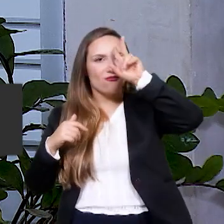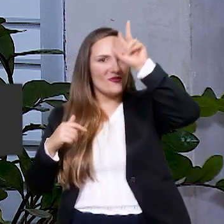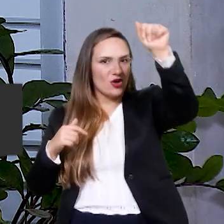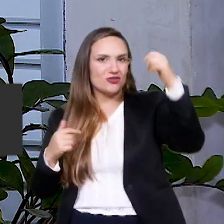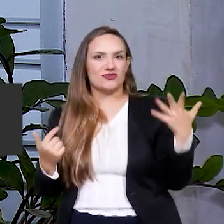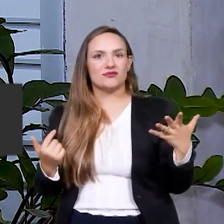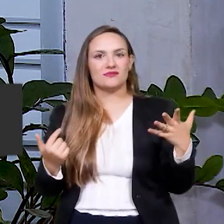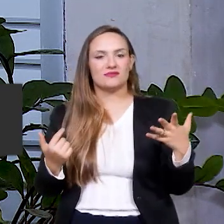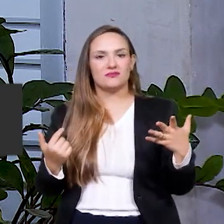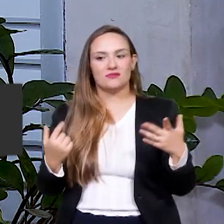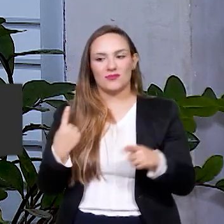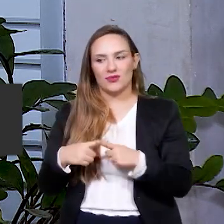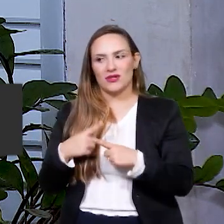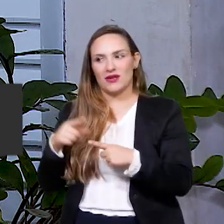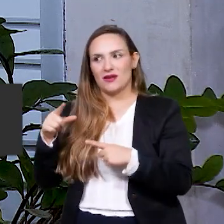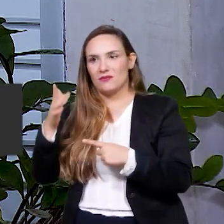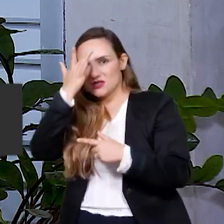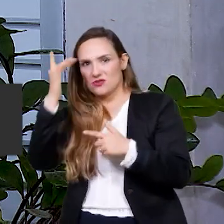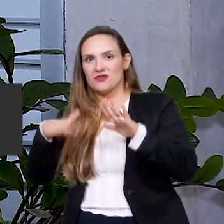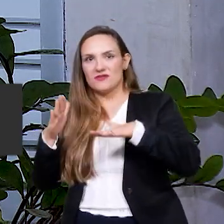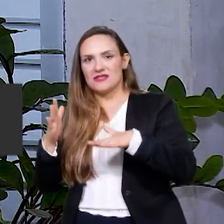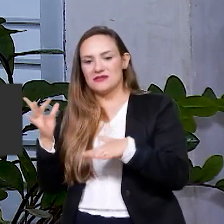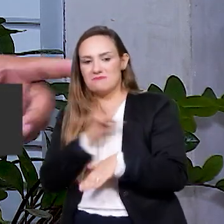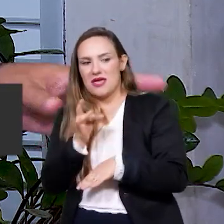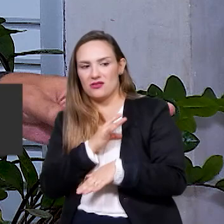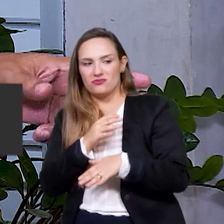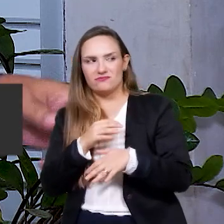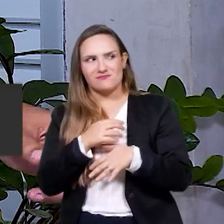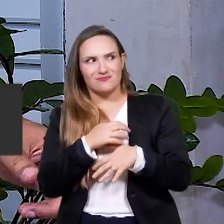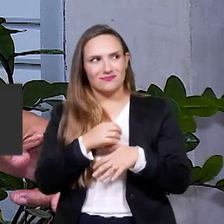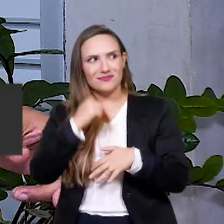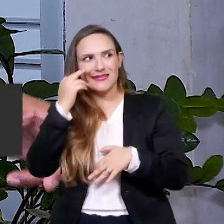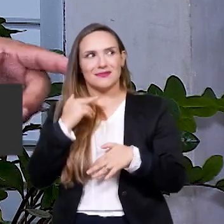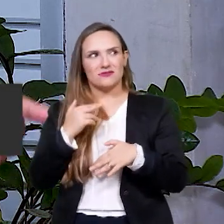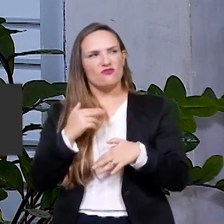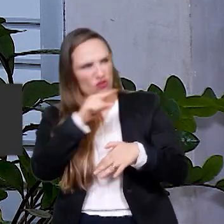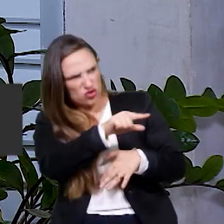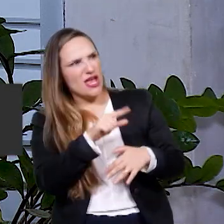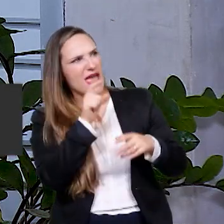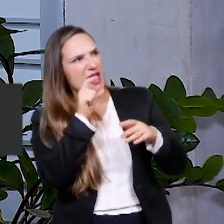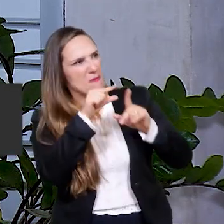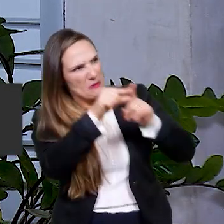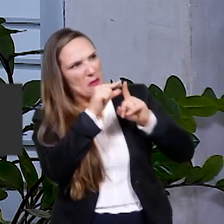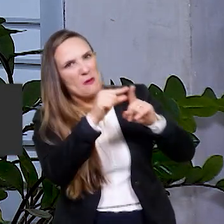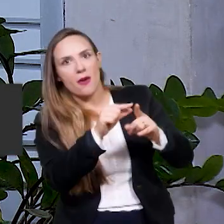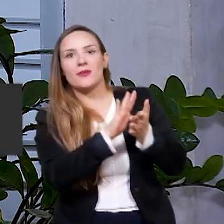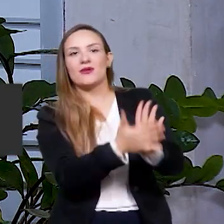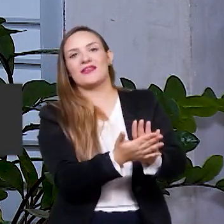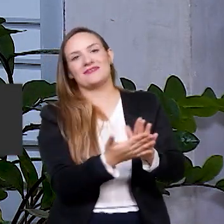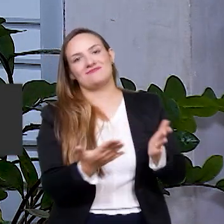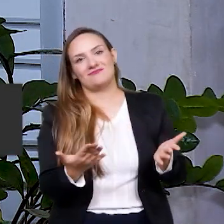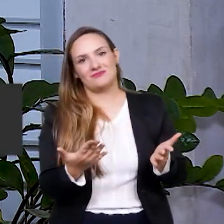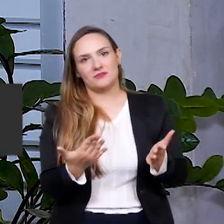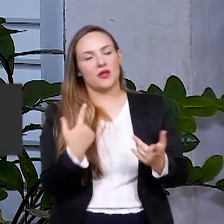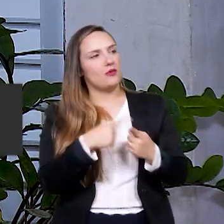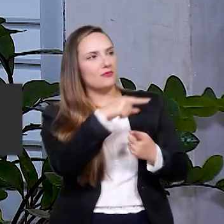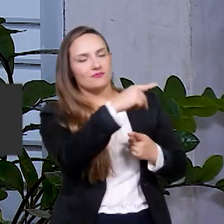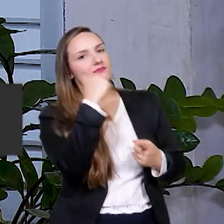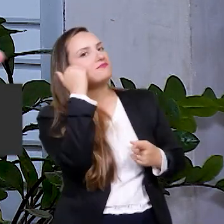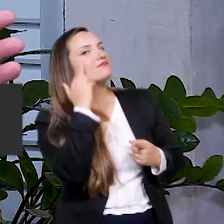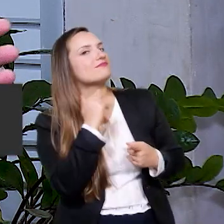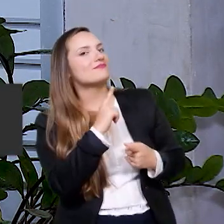racismo por uma autoafirmação deles mesmos, em função de que existe essa diferença, que eles sabem que no negro tem